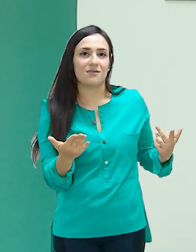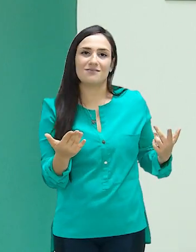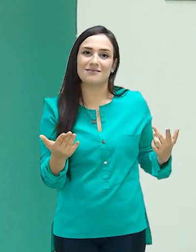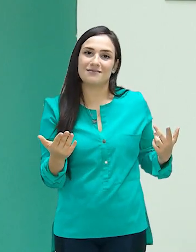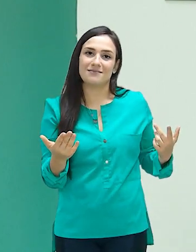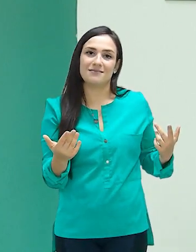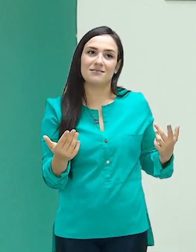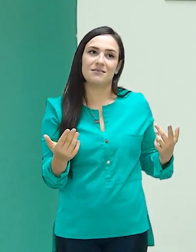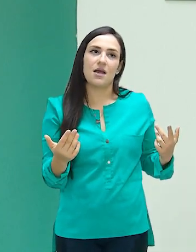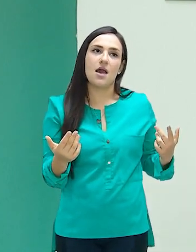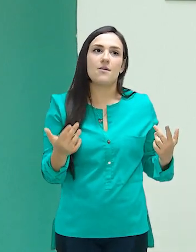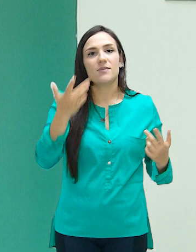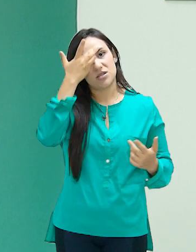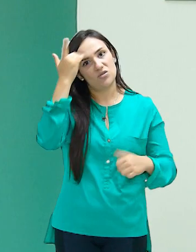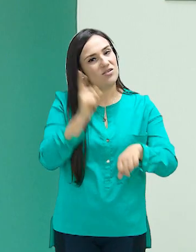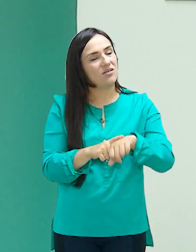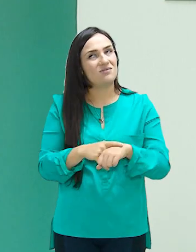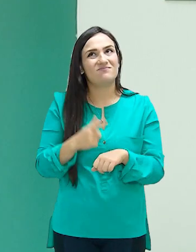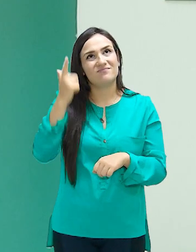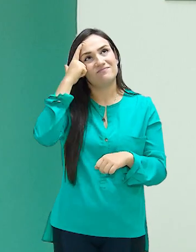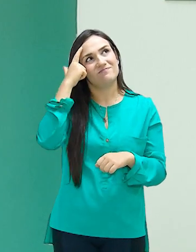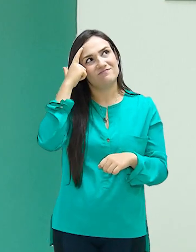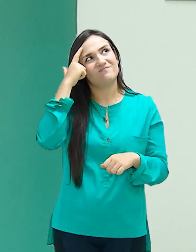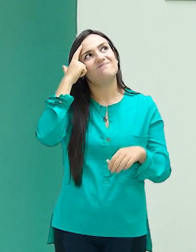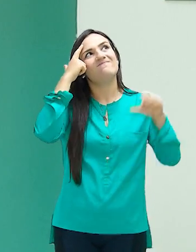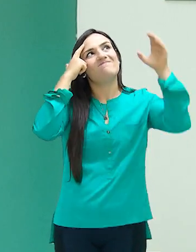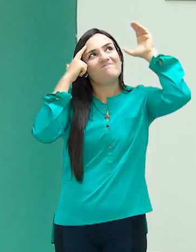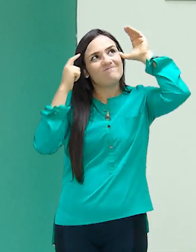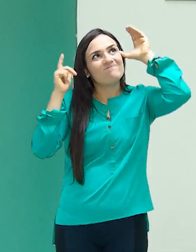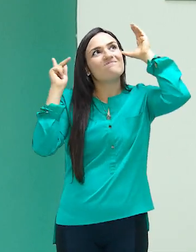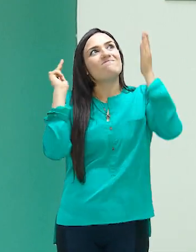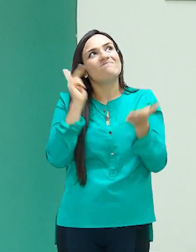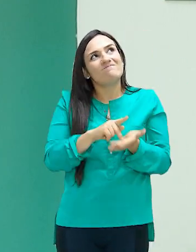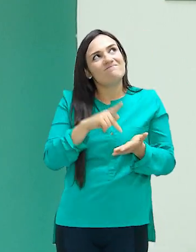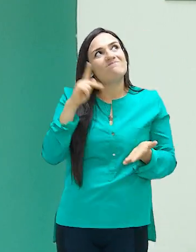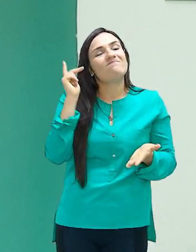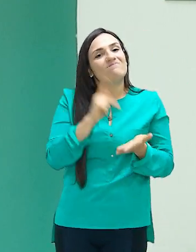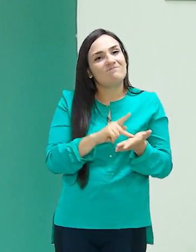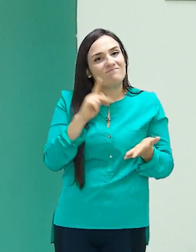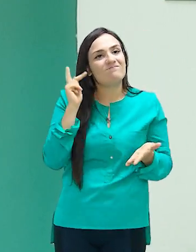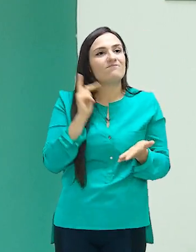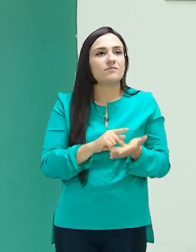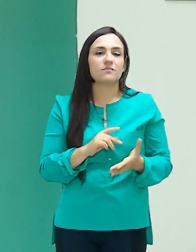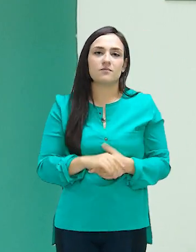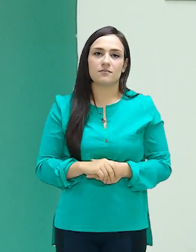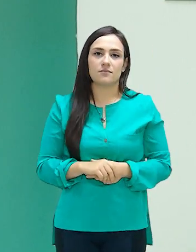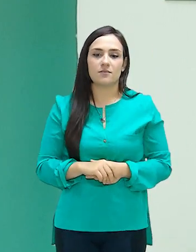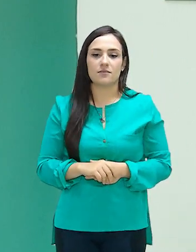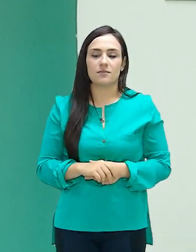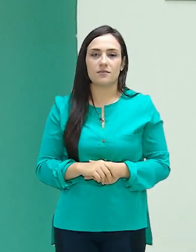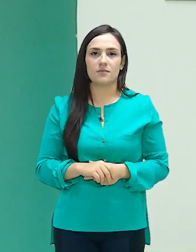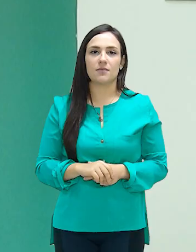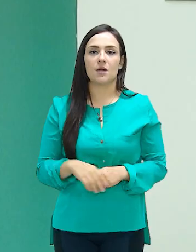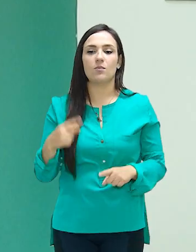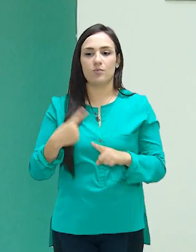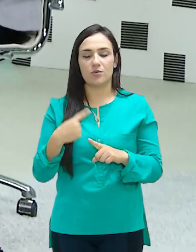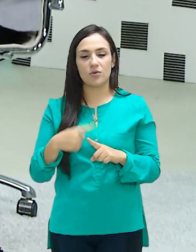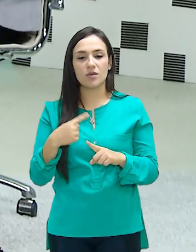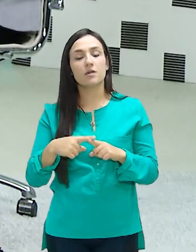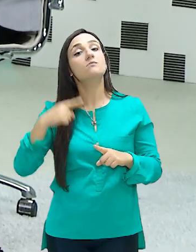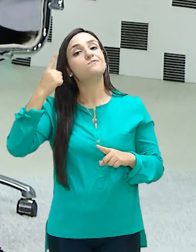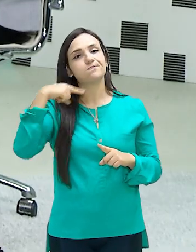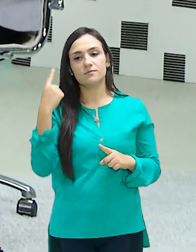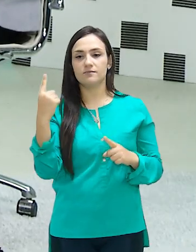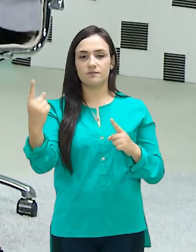são poucos, por causa dessa equipe, porque a equipe, ela não trabalha sozinha. A